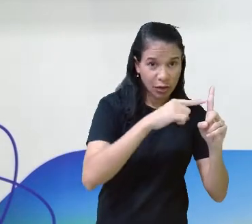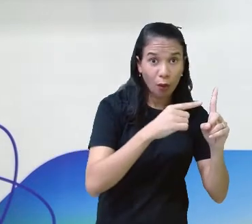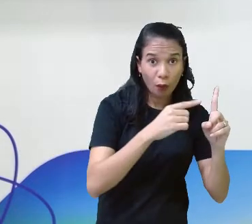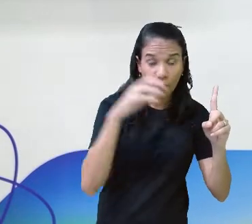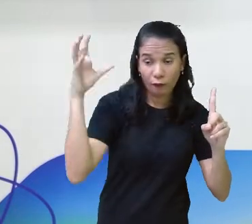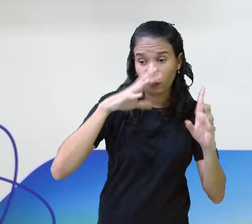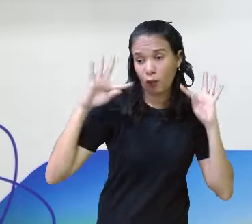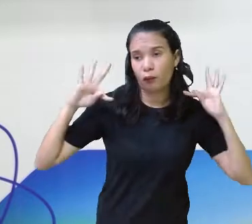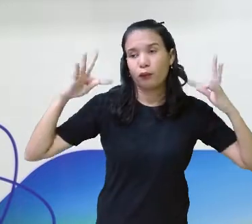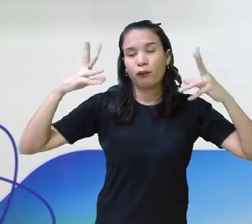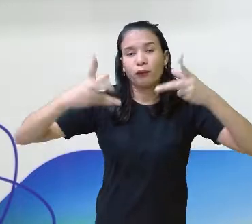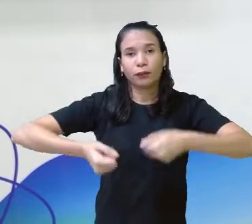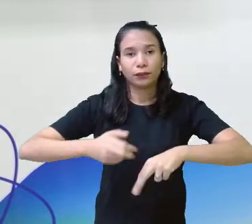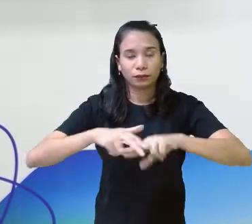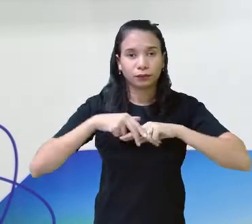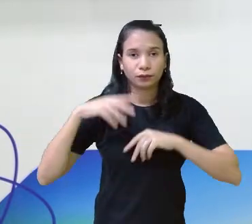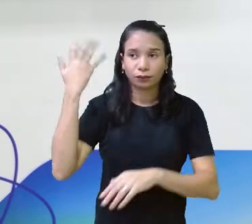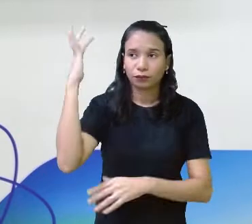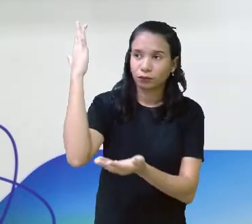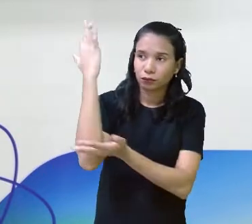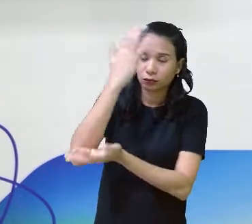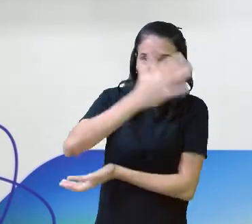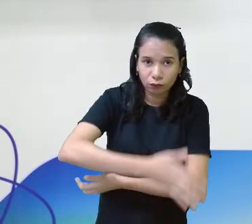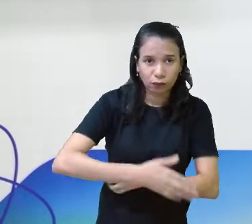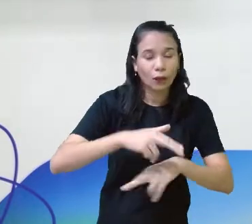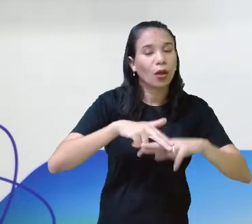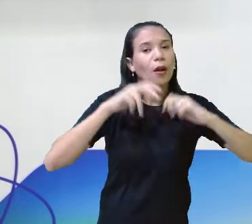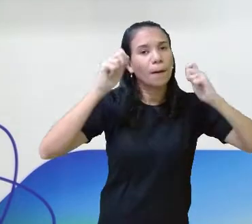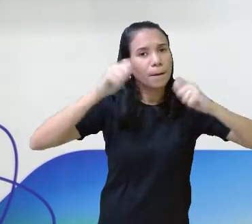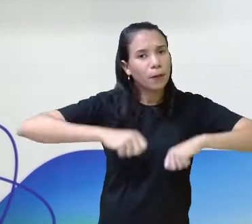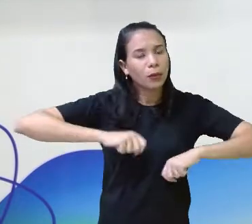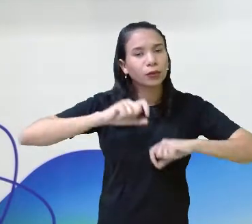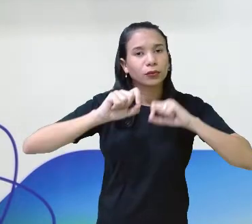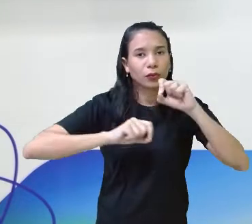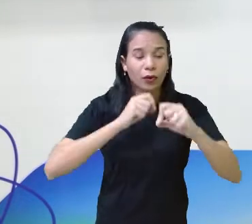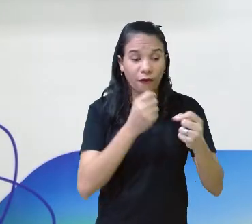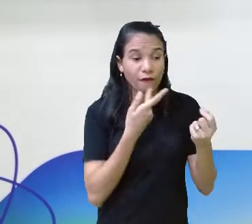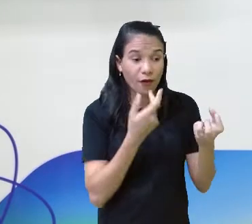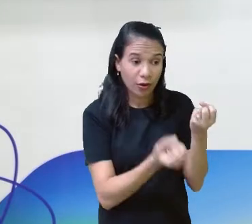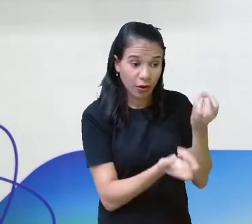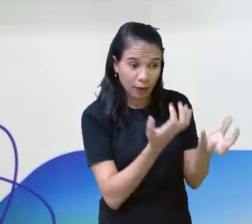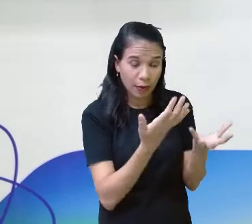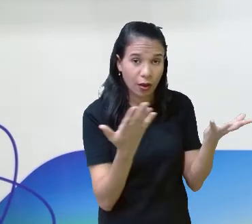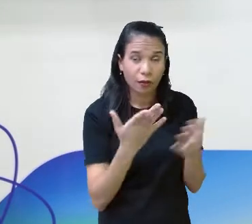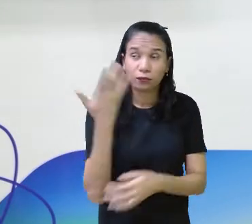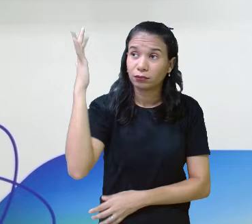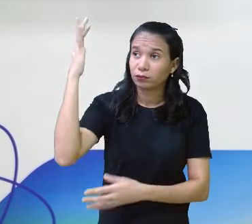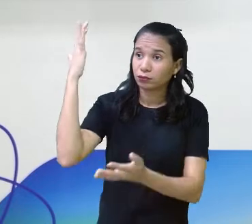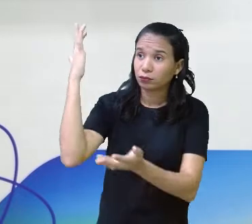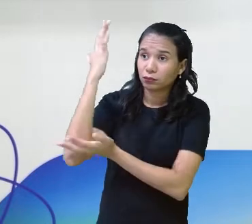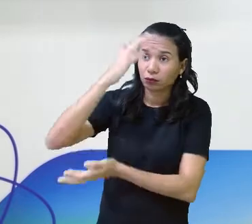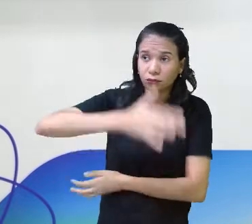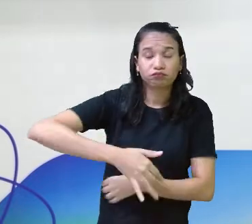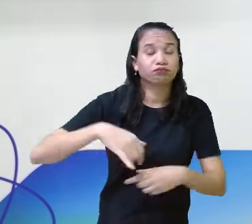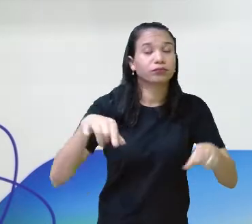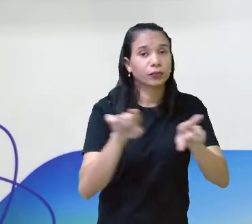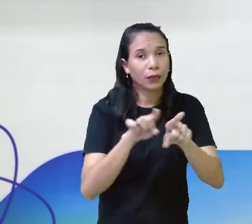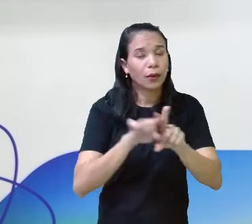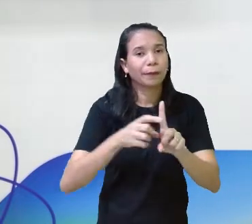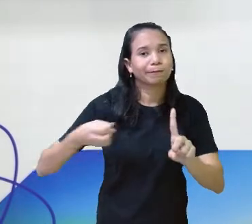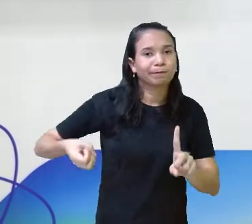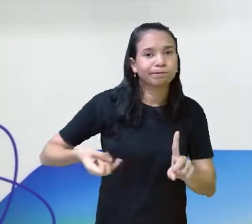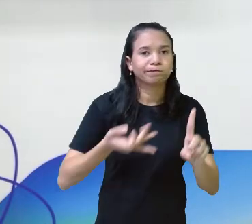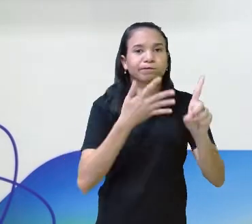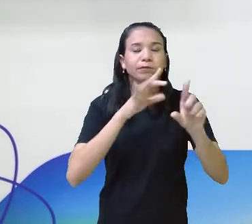afeta a todos. O desmatamento também pode... Eu falei das queimadas, né? Agora é o desmatamento. O desmatamento ele